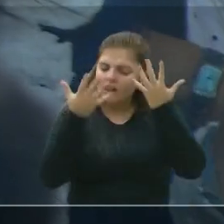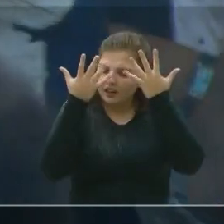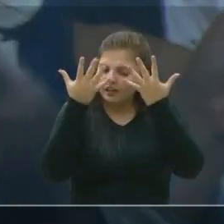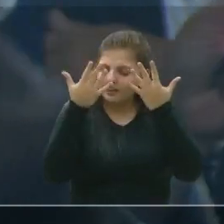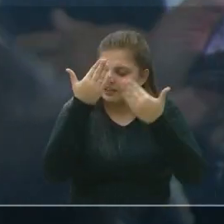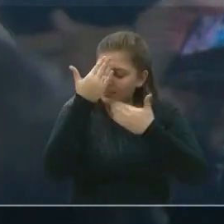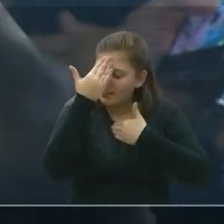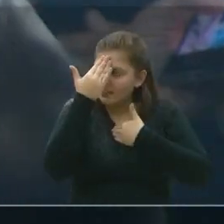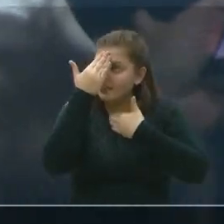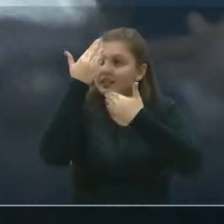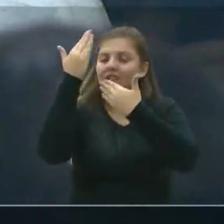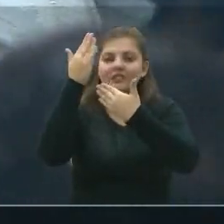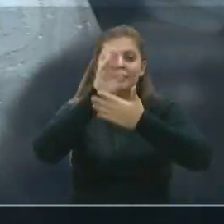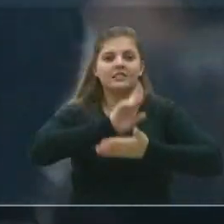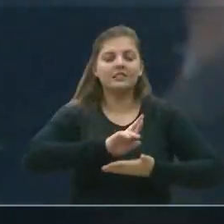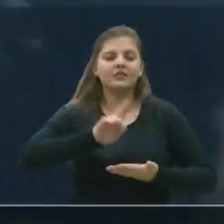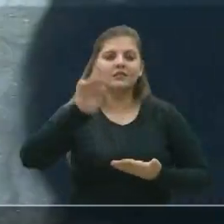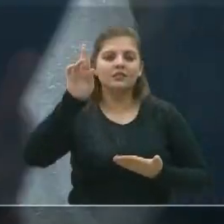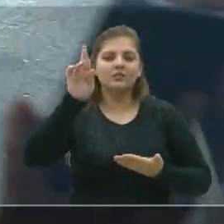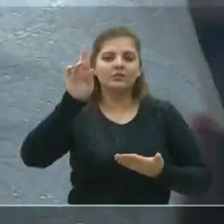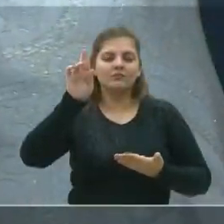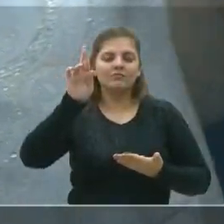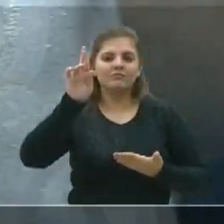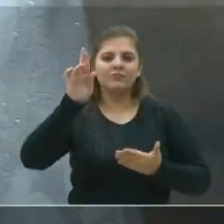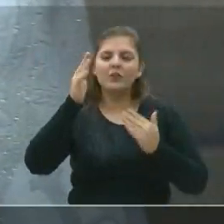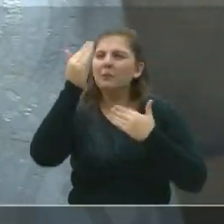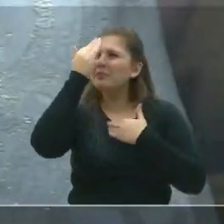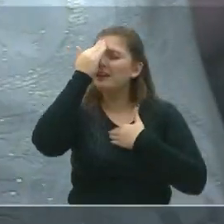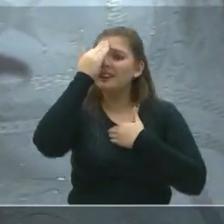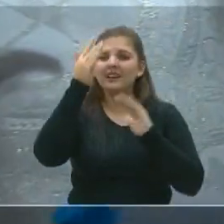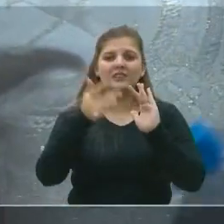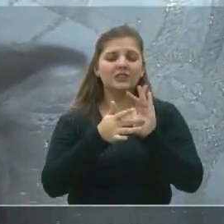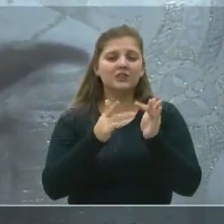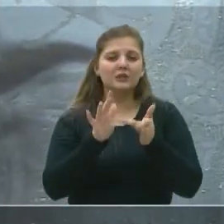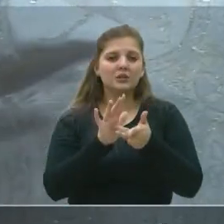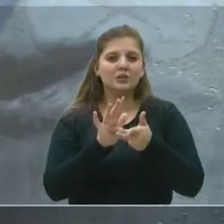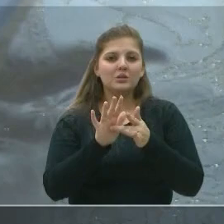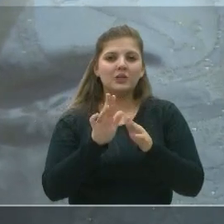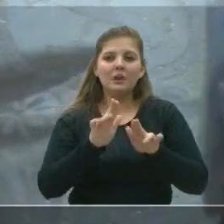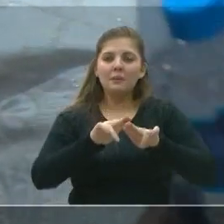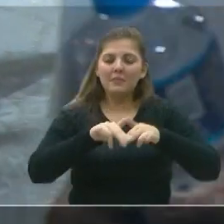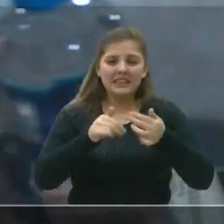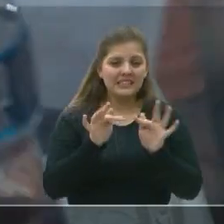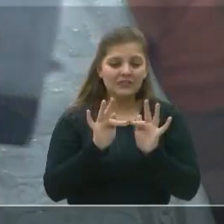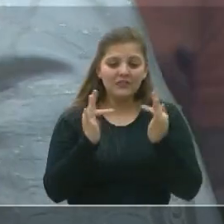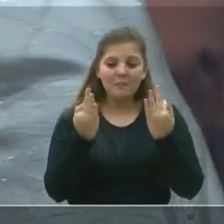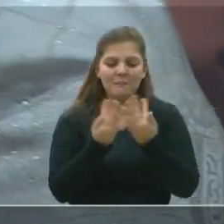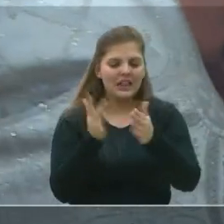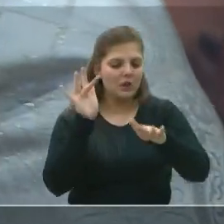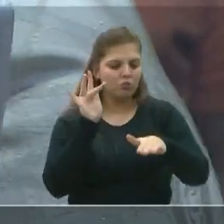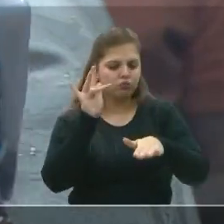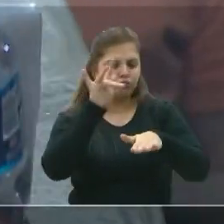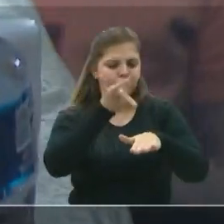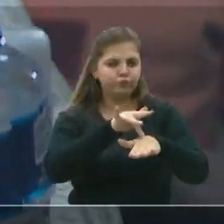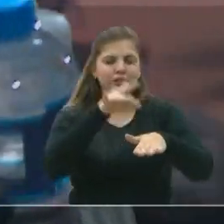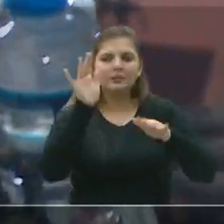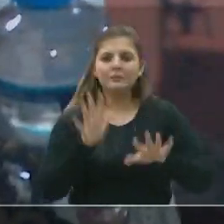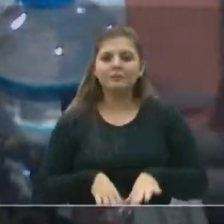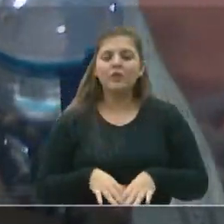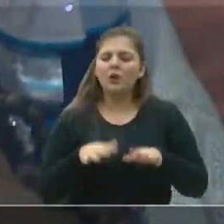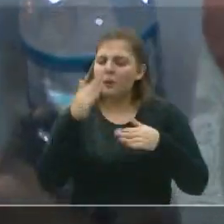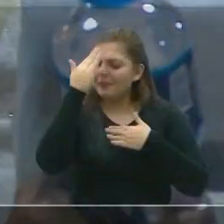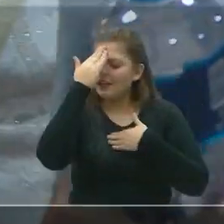Agradeça. Obrigada, Jesus, por tocar as famílias nessa hora. Obrigada por tantas curas,